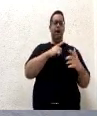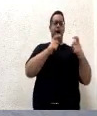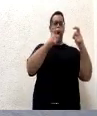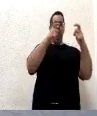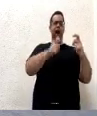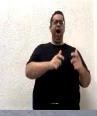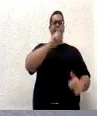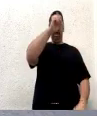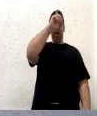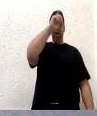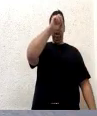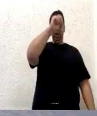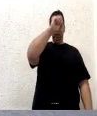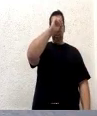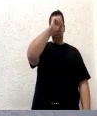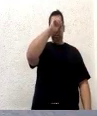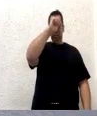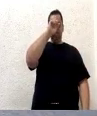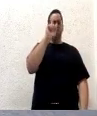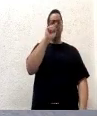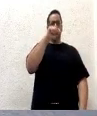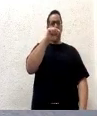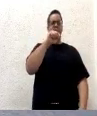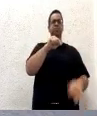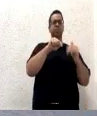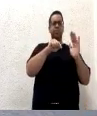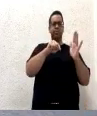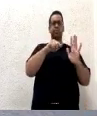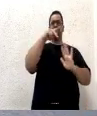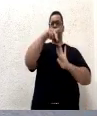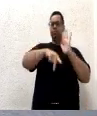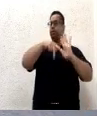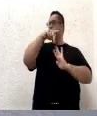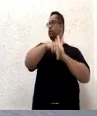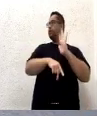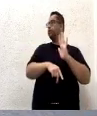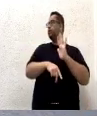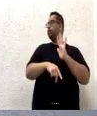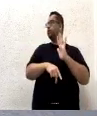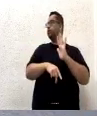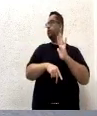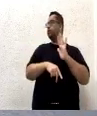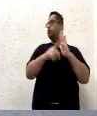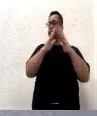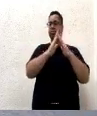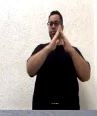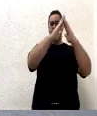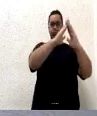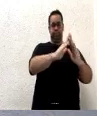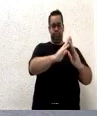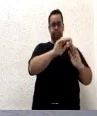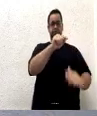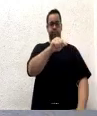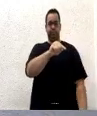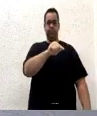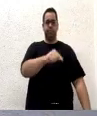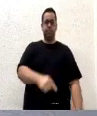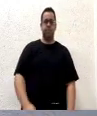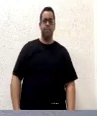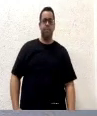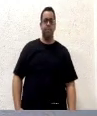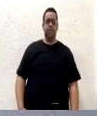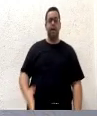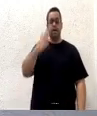os locais que estão lá no nosso plano, que estão definidos como estratégia. Amanhã, a gente vai estar numa